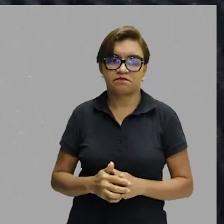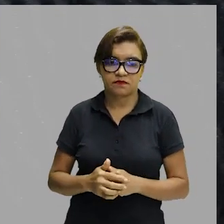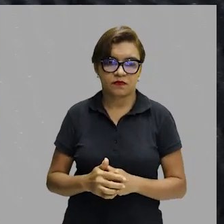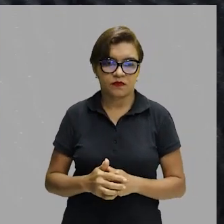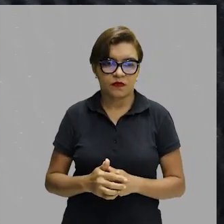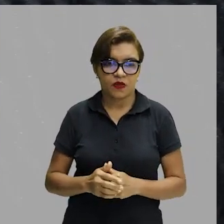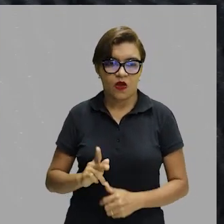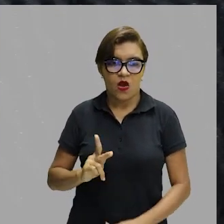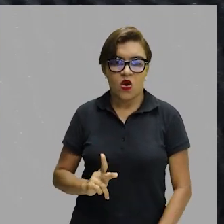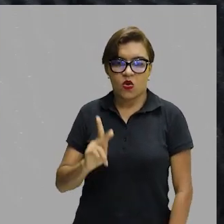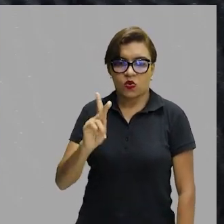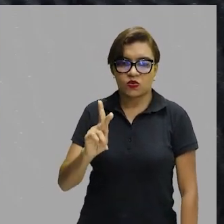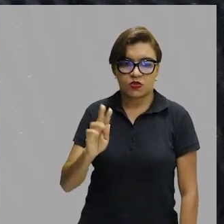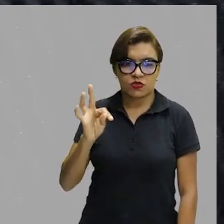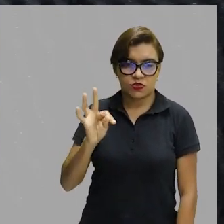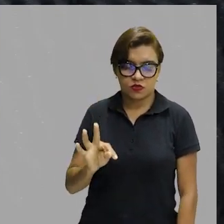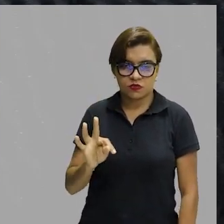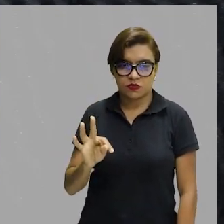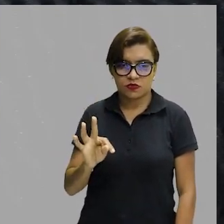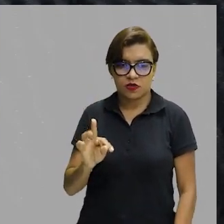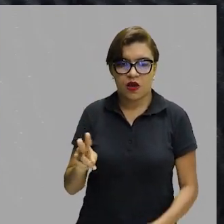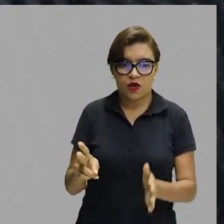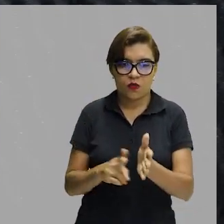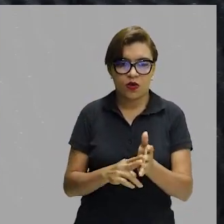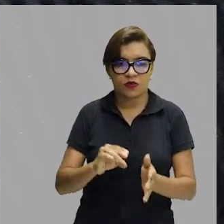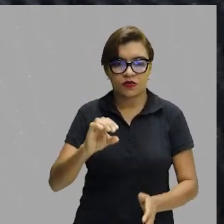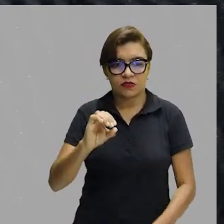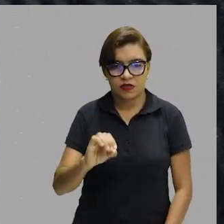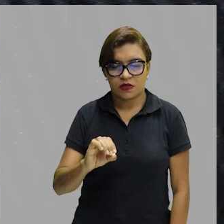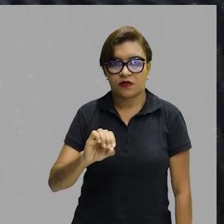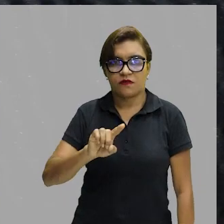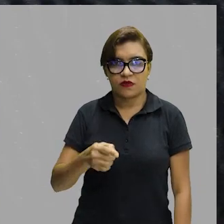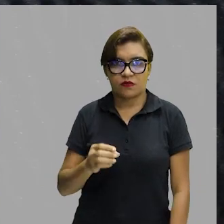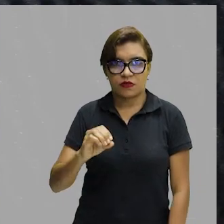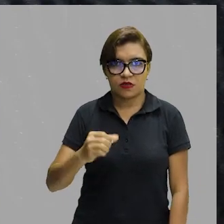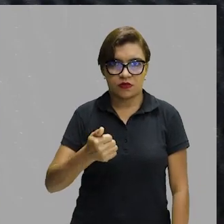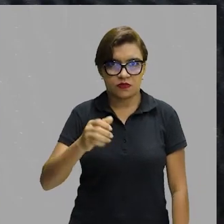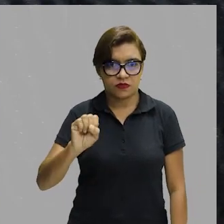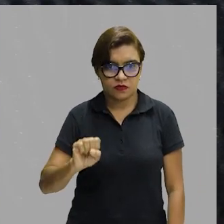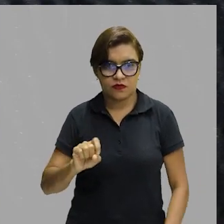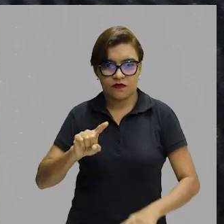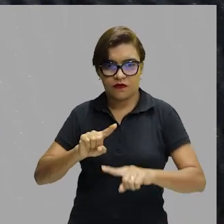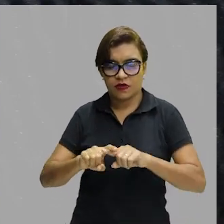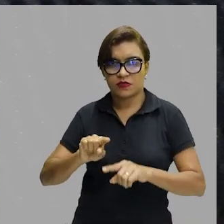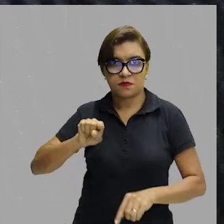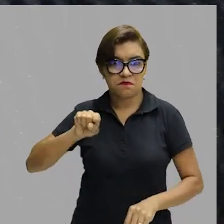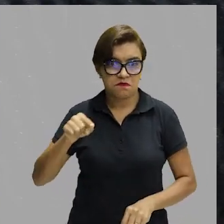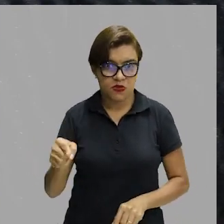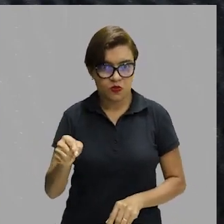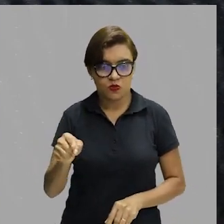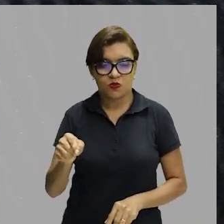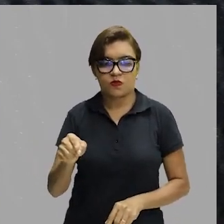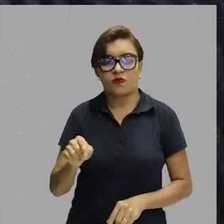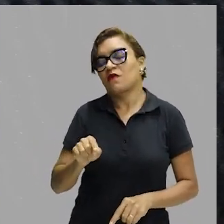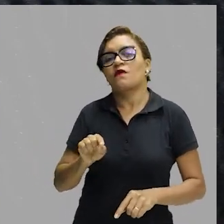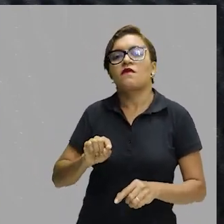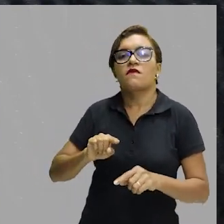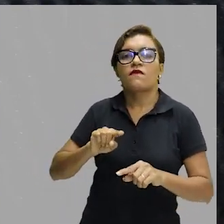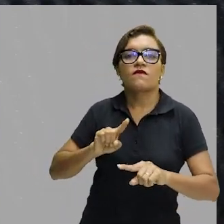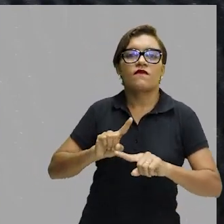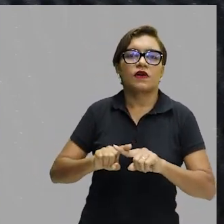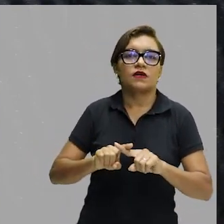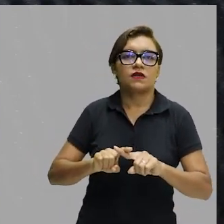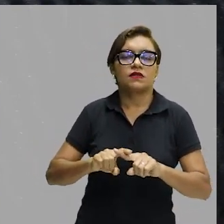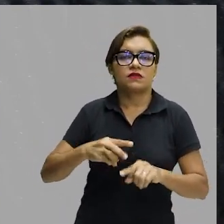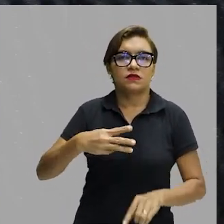Constante tonométrica, 0,018. Show de bola. Vezes 1.000, vezes, qual é a massa do soluto